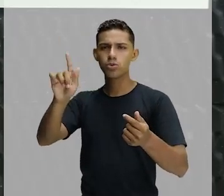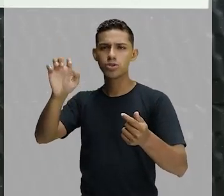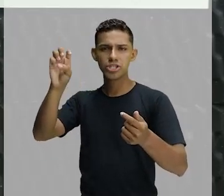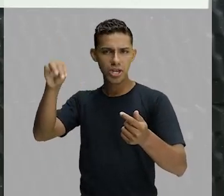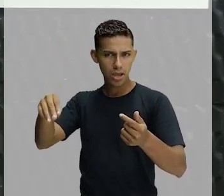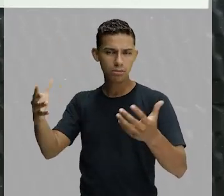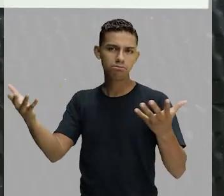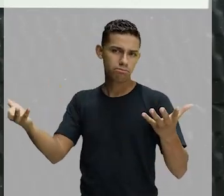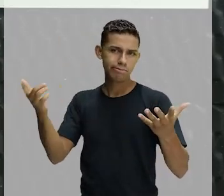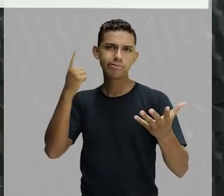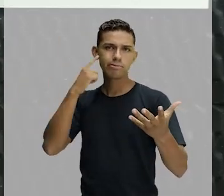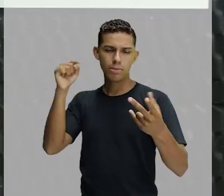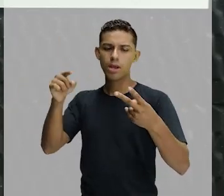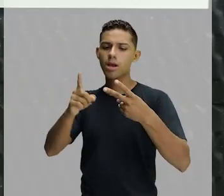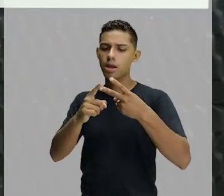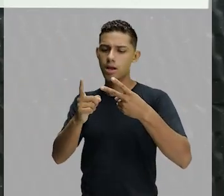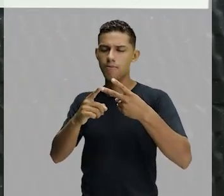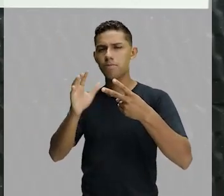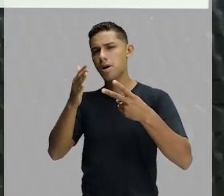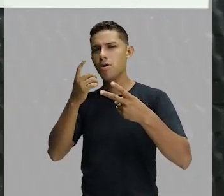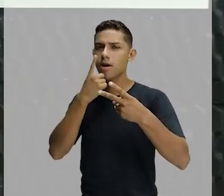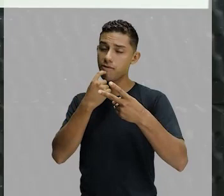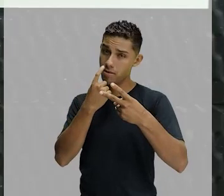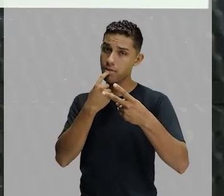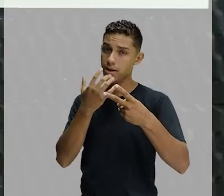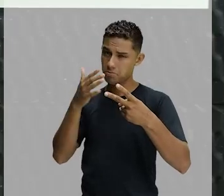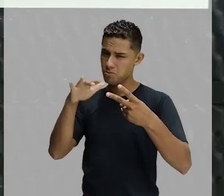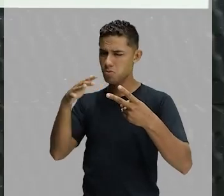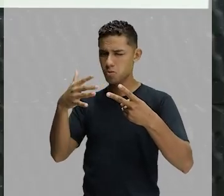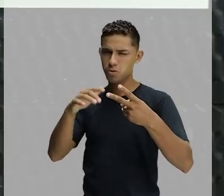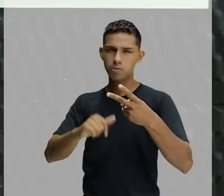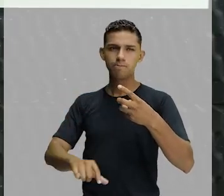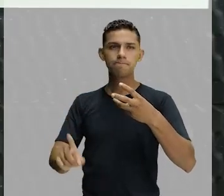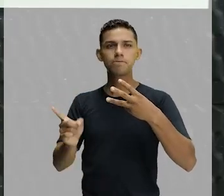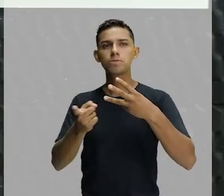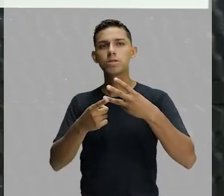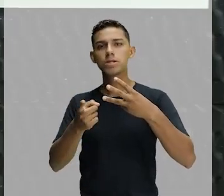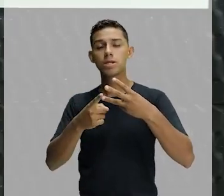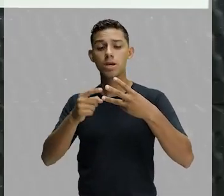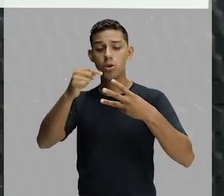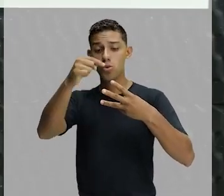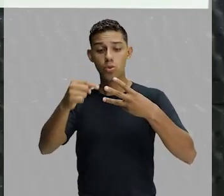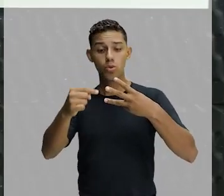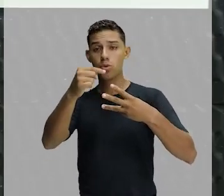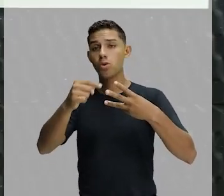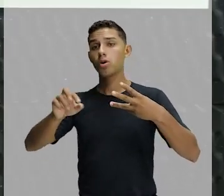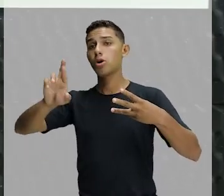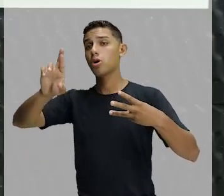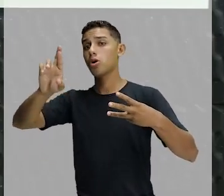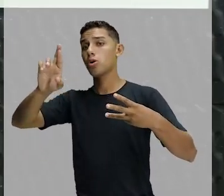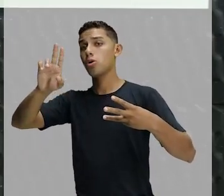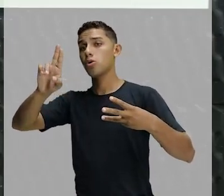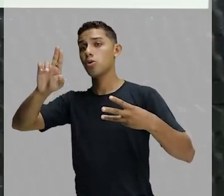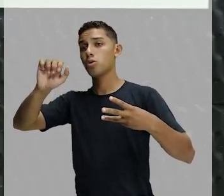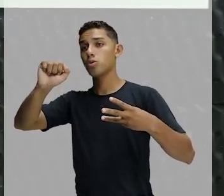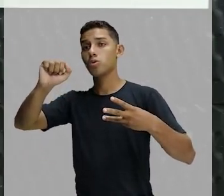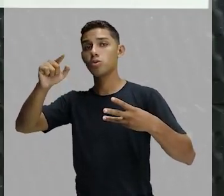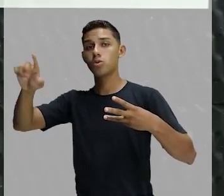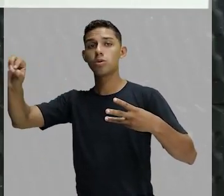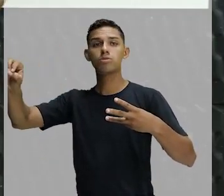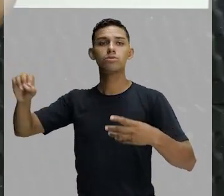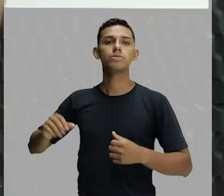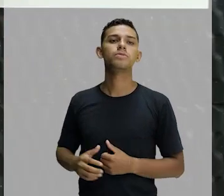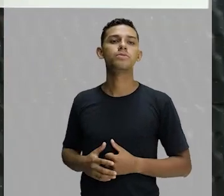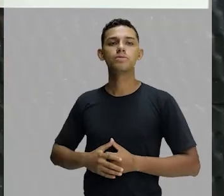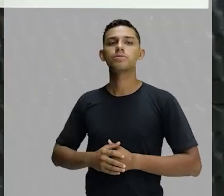Então, tem um gado com essa coloração avermelhada e eu tenho o gado ruão. O que é o que